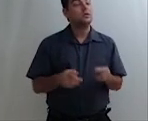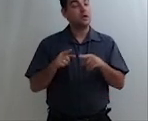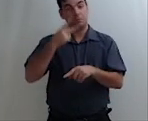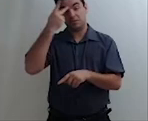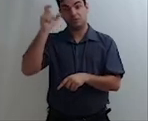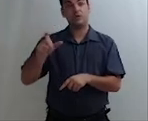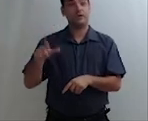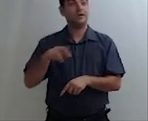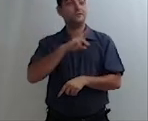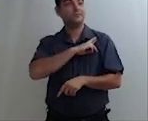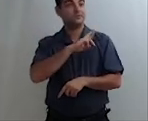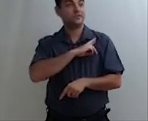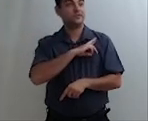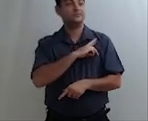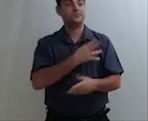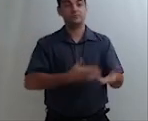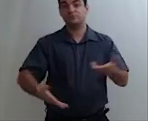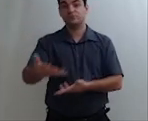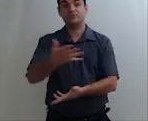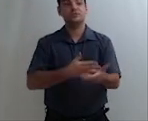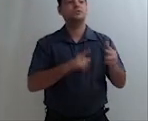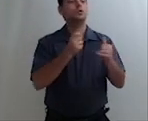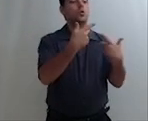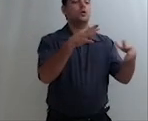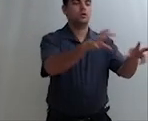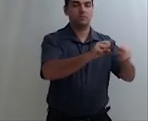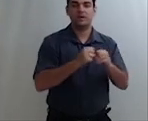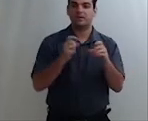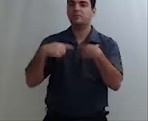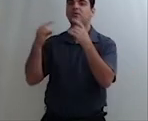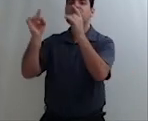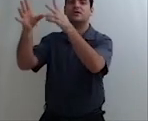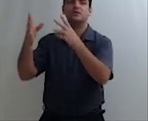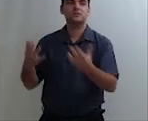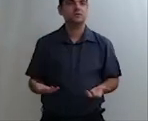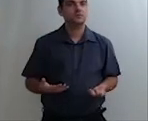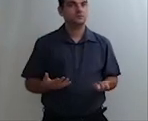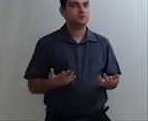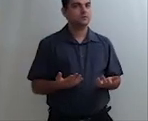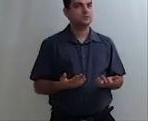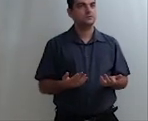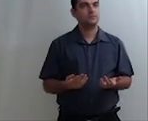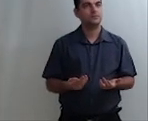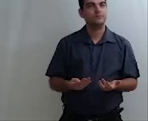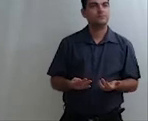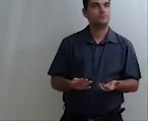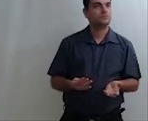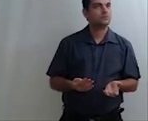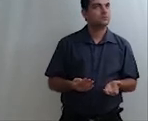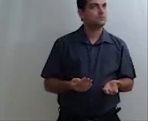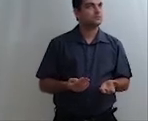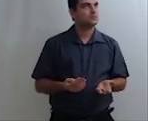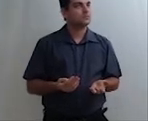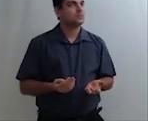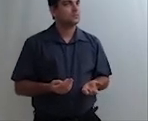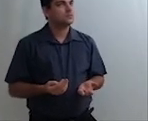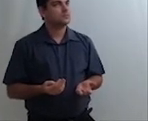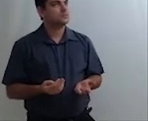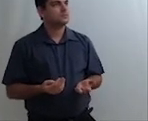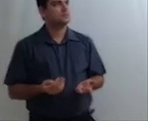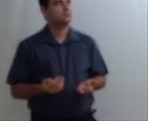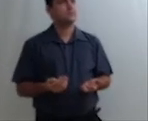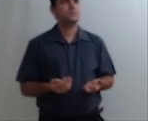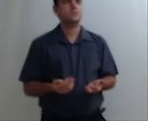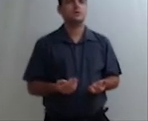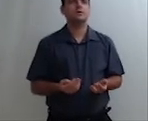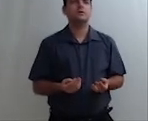pela comercialização dos bens Roubados excelência eu não posso prosperar eu não posso fazer